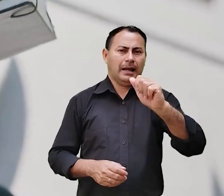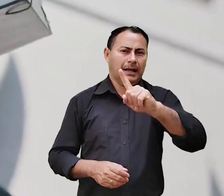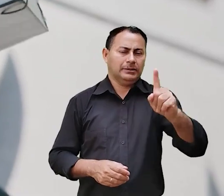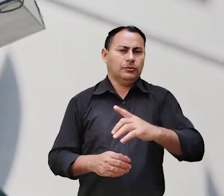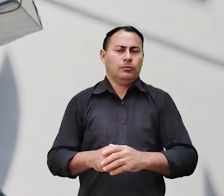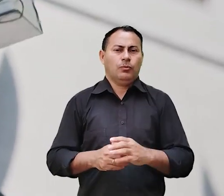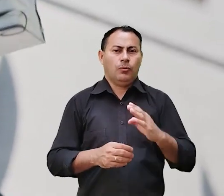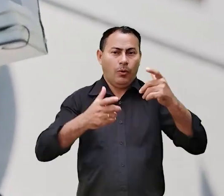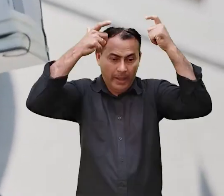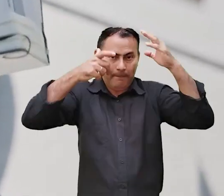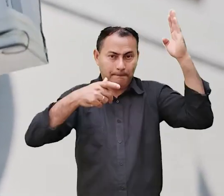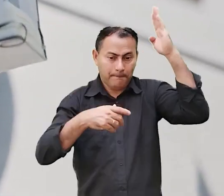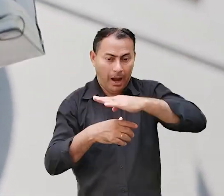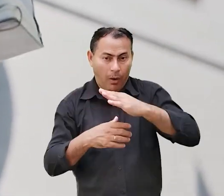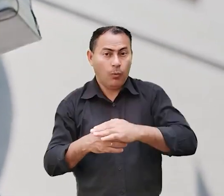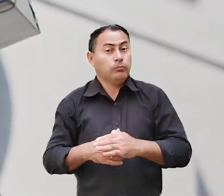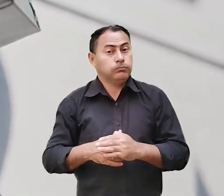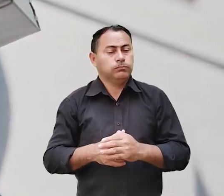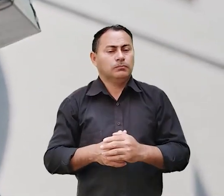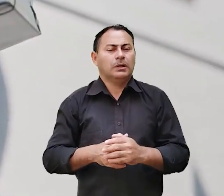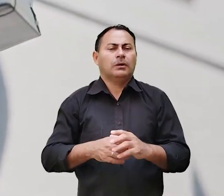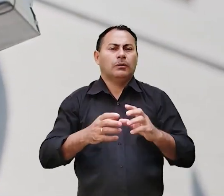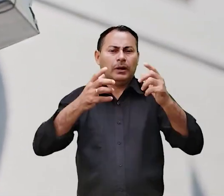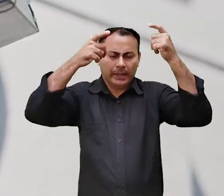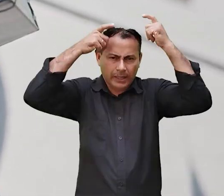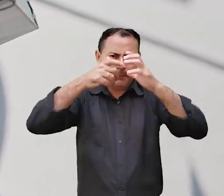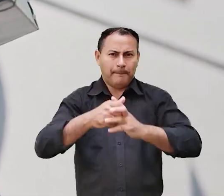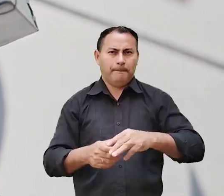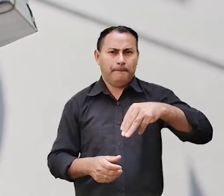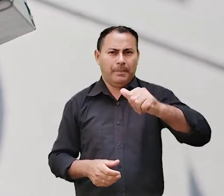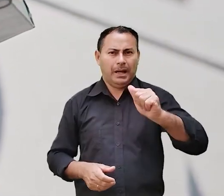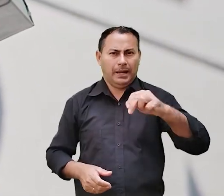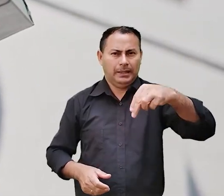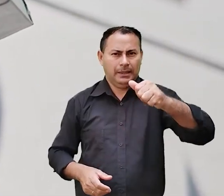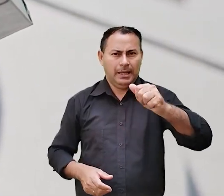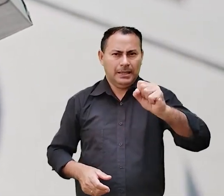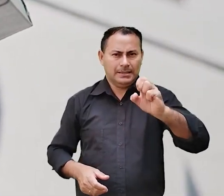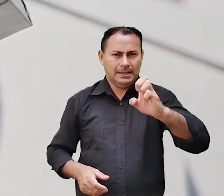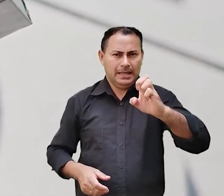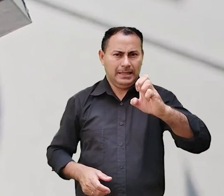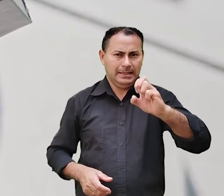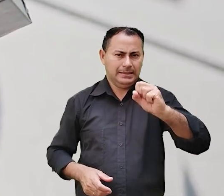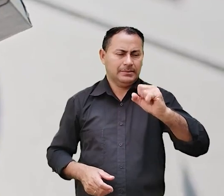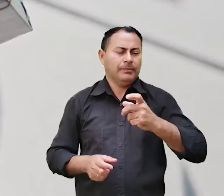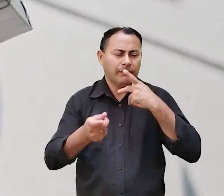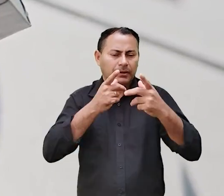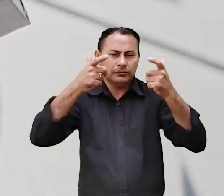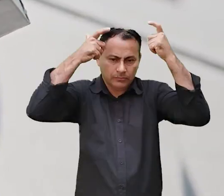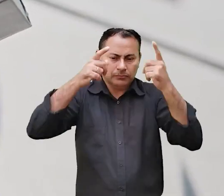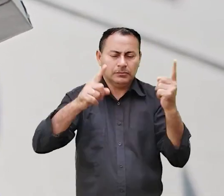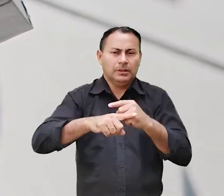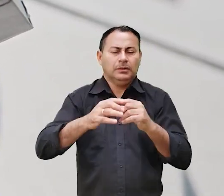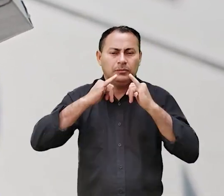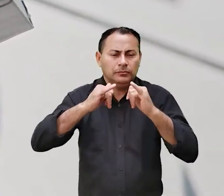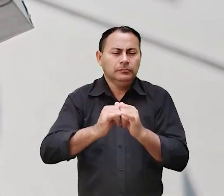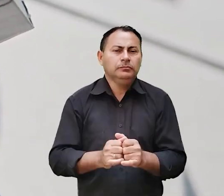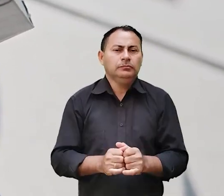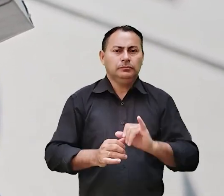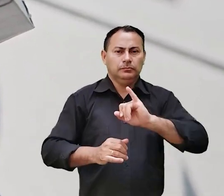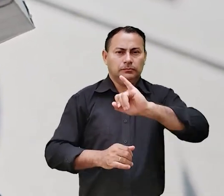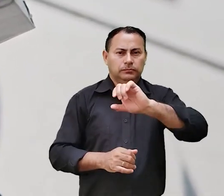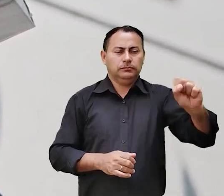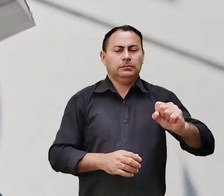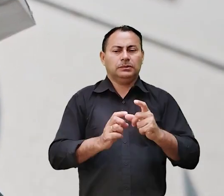Manassés foi ainda pior durante o reinado de Manassés Isaías pregou contra a iniquidade desse rei e a tradição diz que Manassés